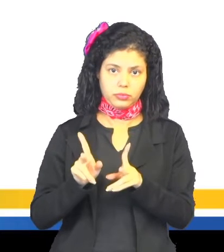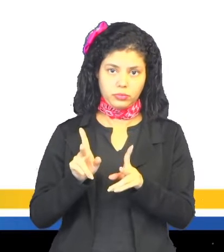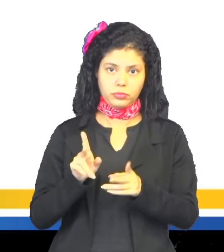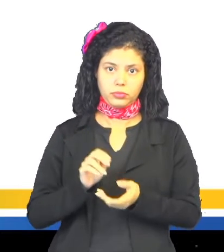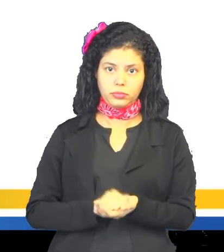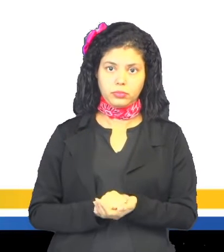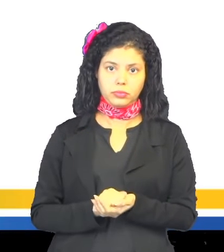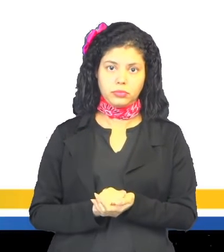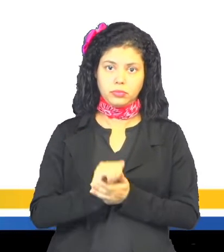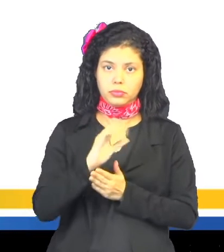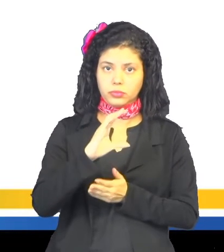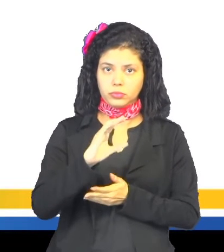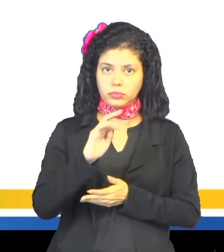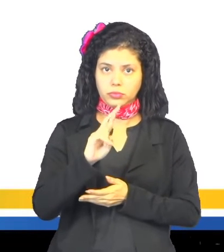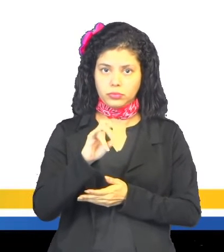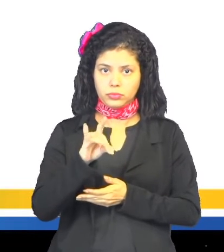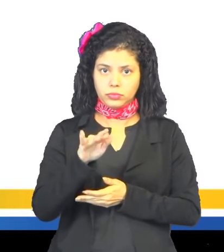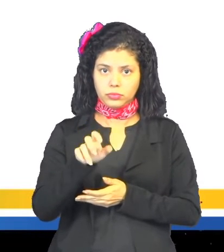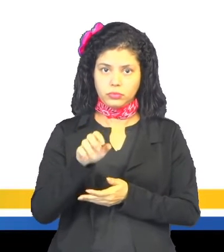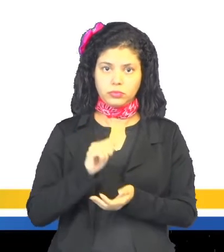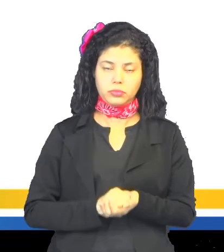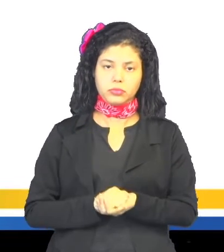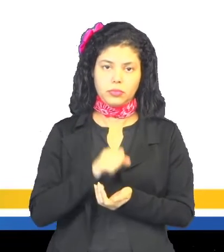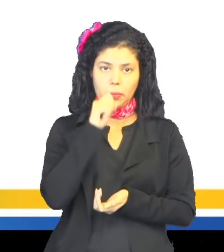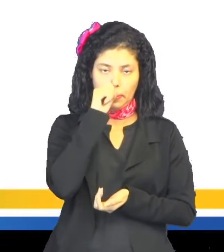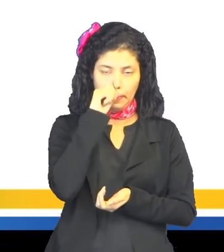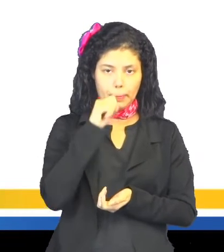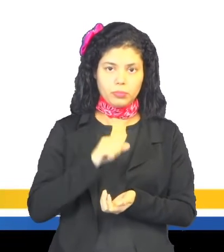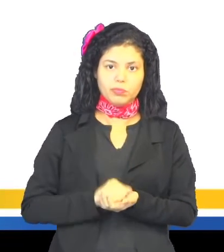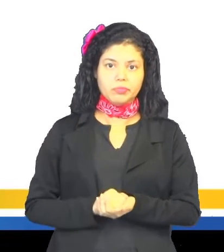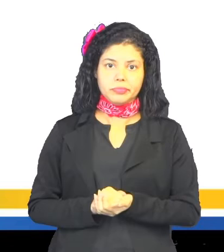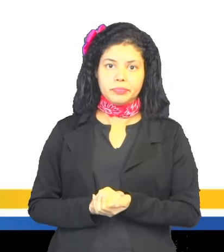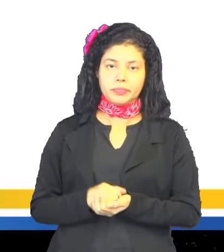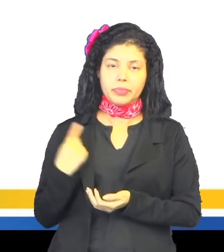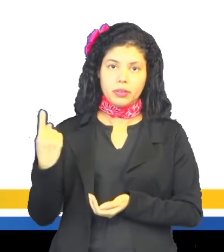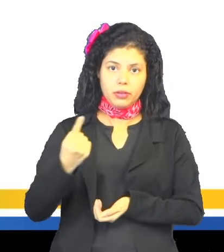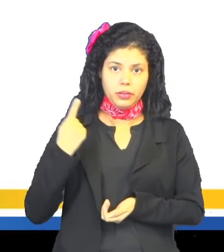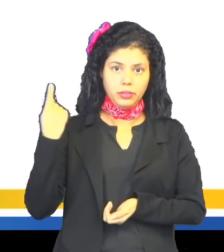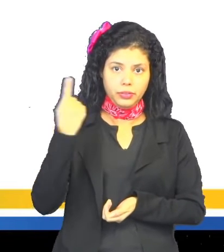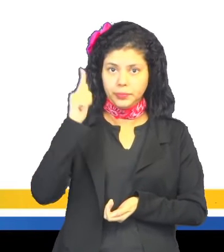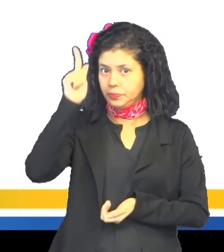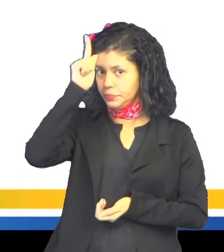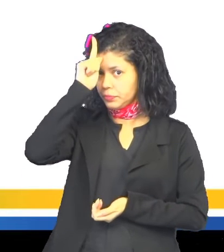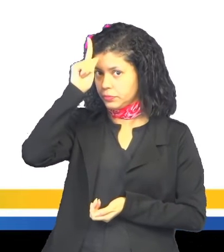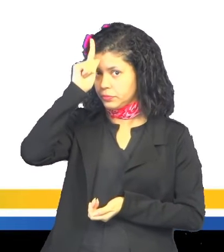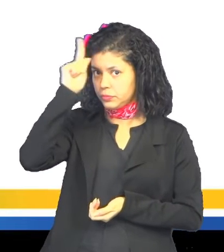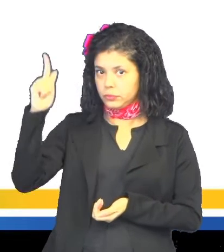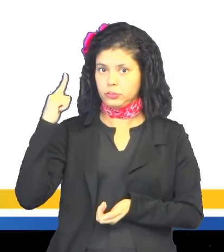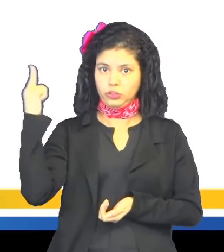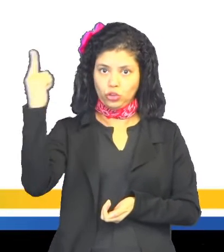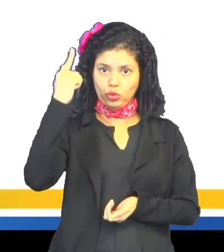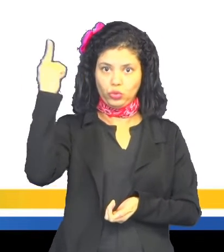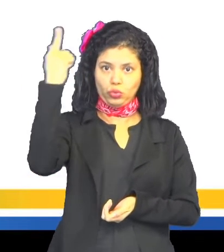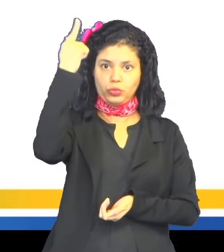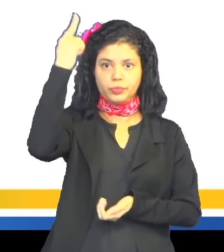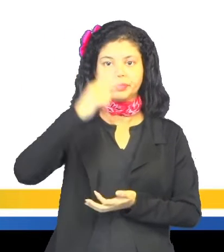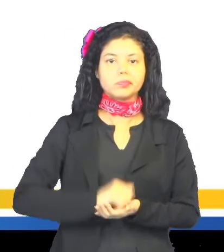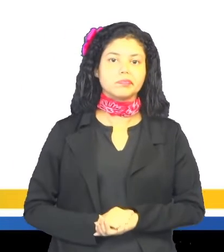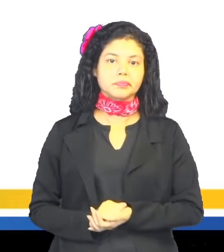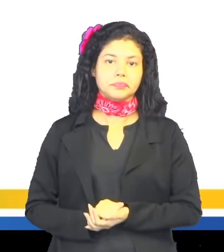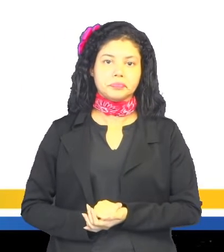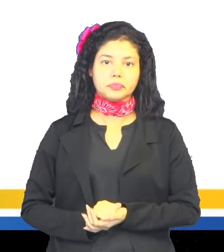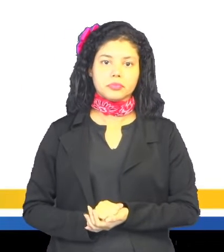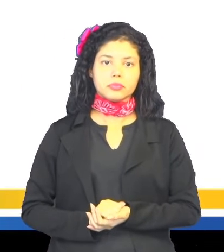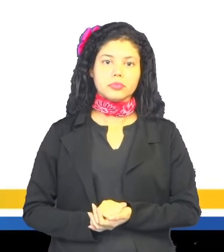diferencia nas consoantes Olha a palavra ali né gigante por exemplo né a gente fala gi né